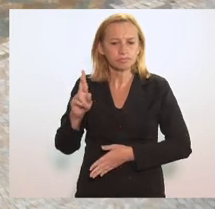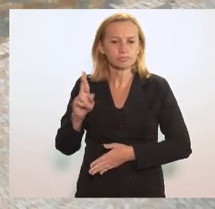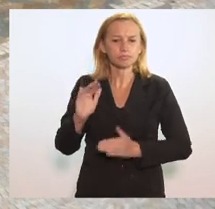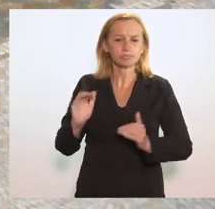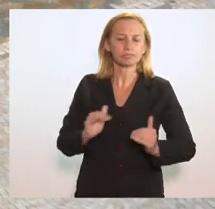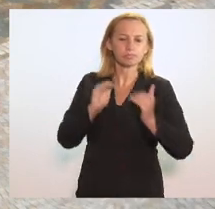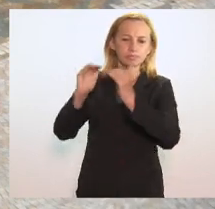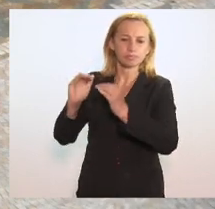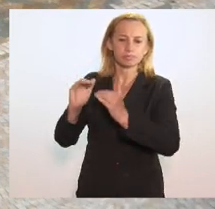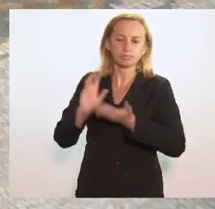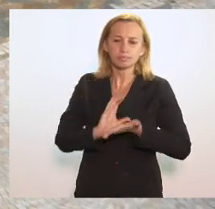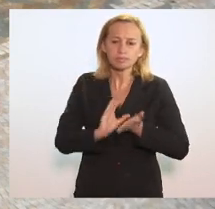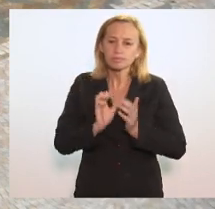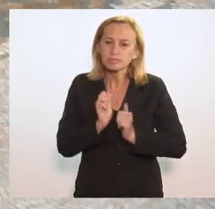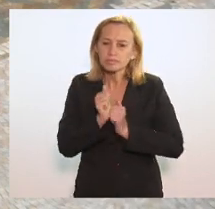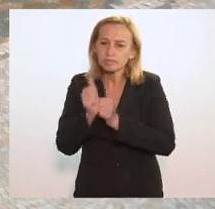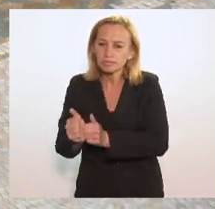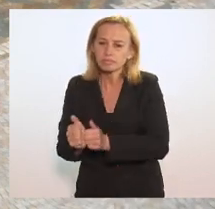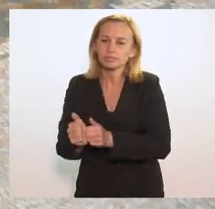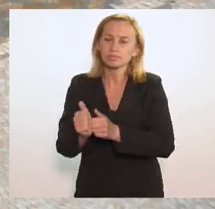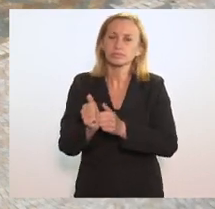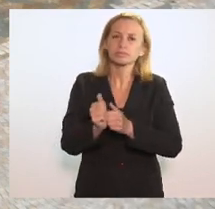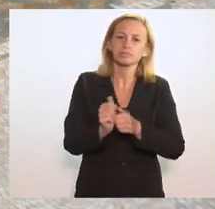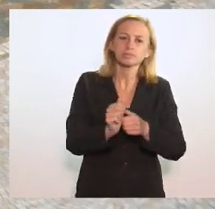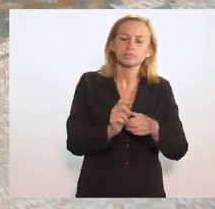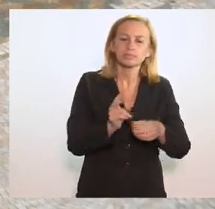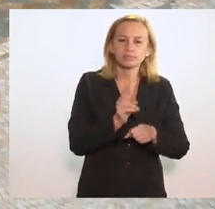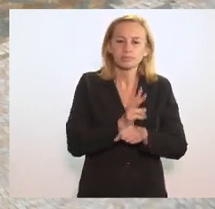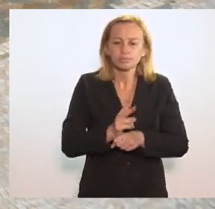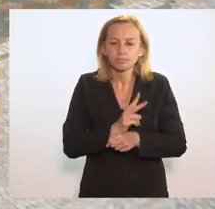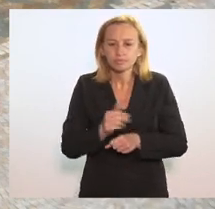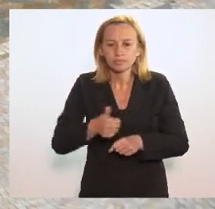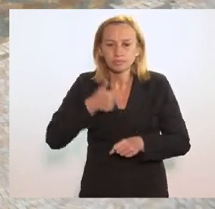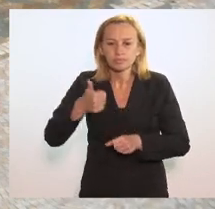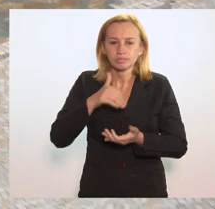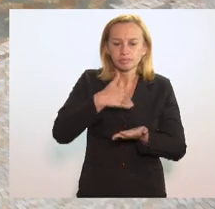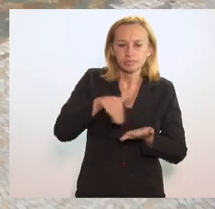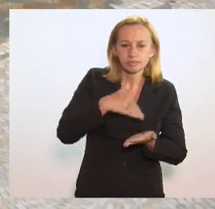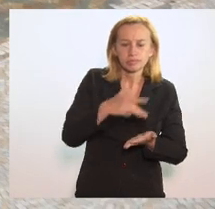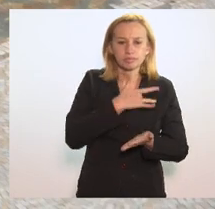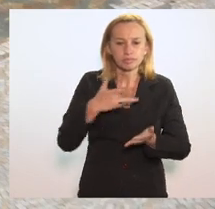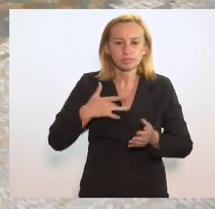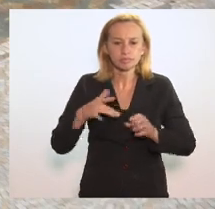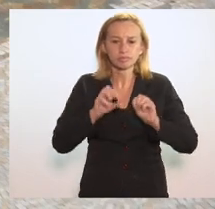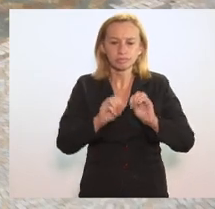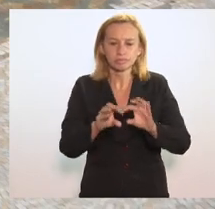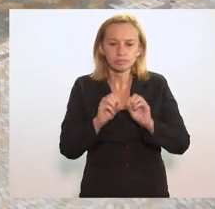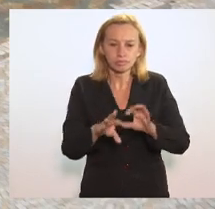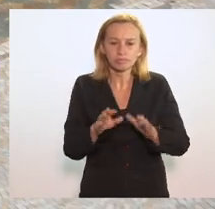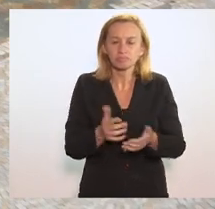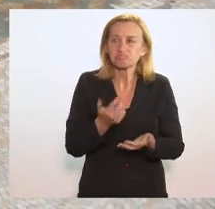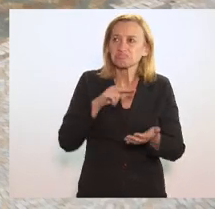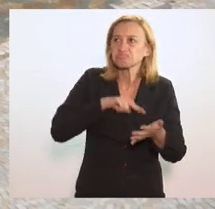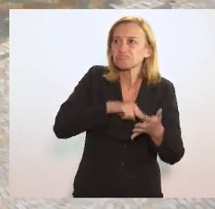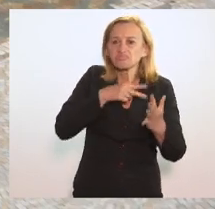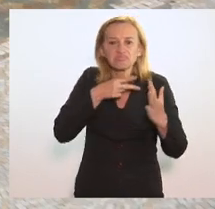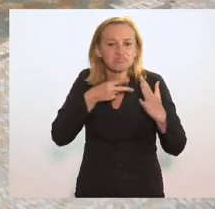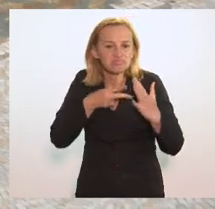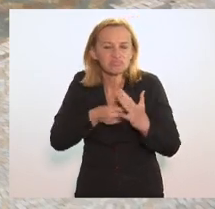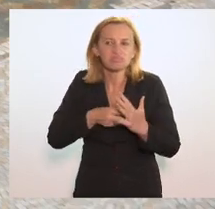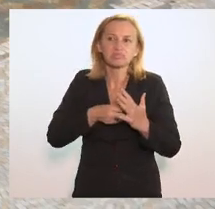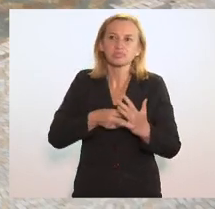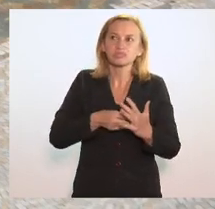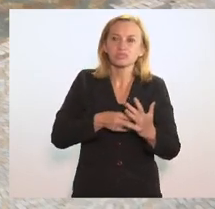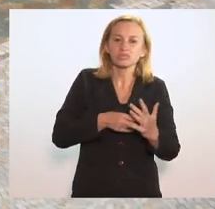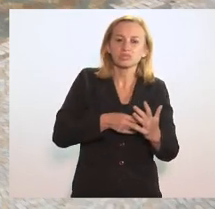encaminhar, buscando a diligência, um parecer da Secretaria de Estado de Saúde e Educação, porque não significa um